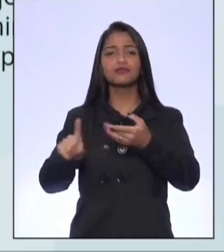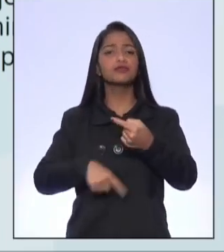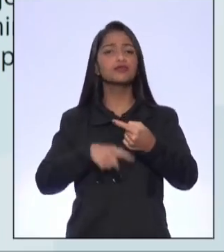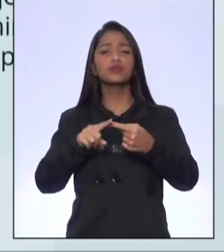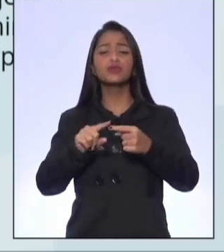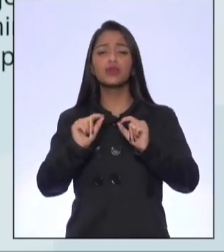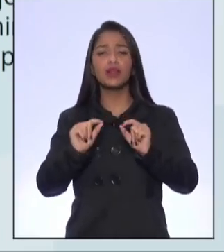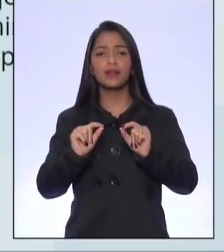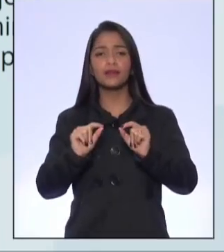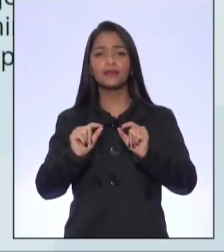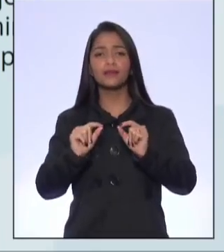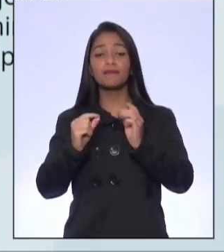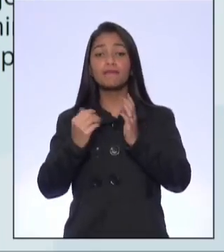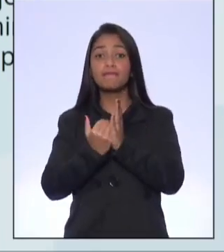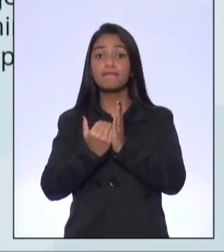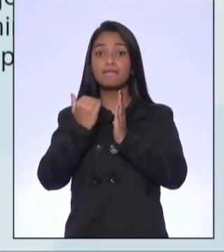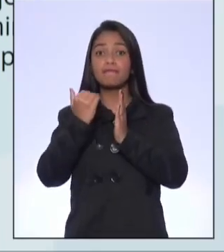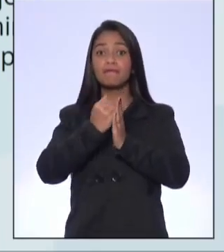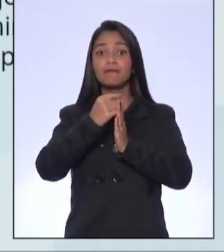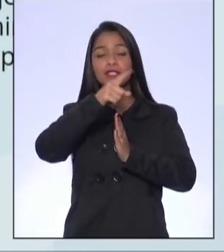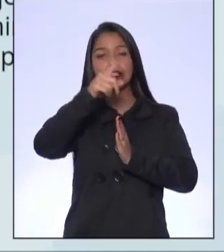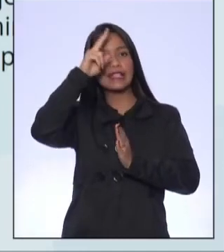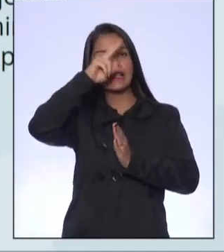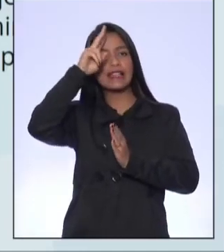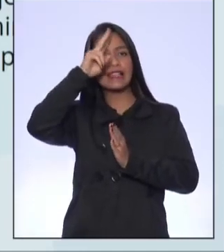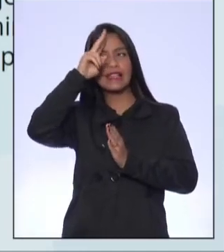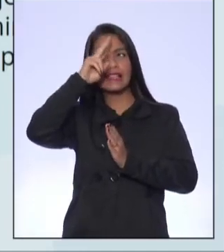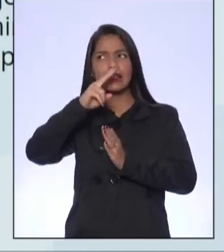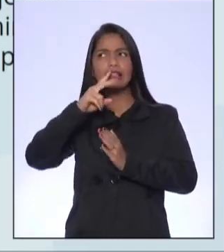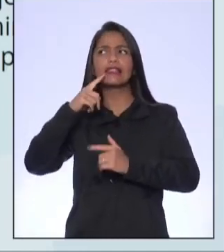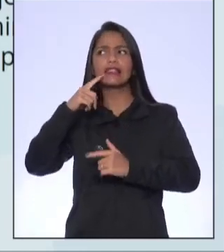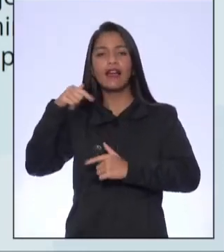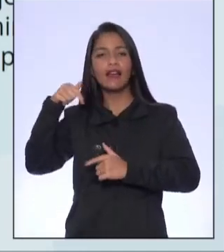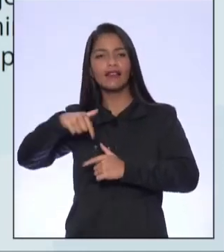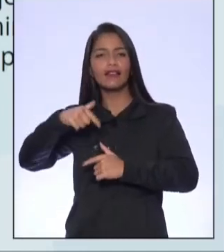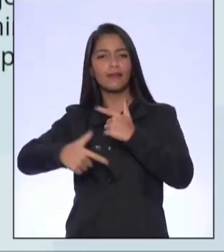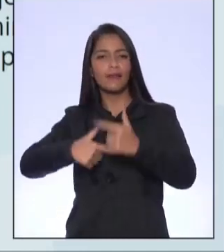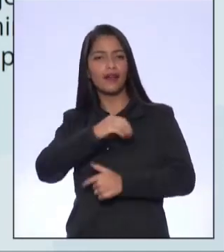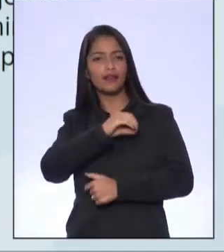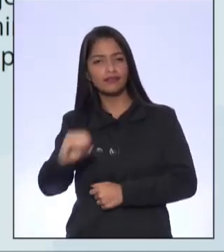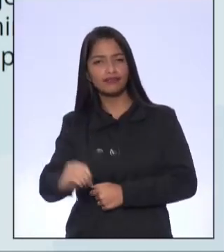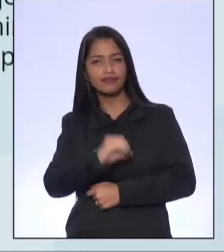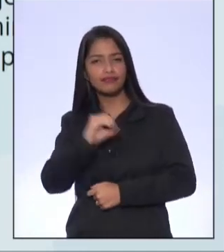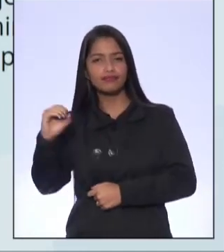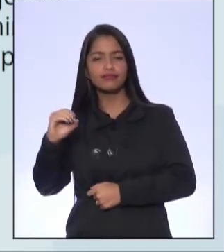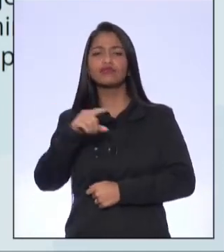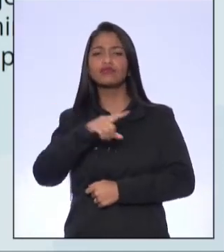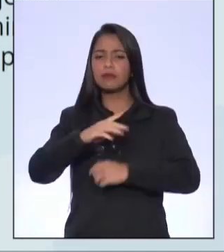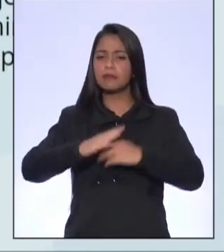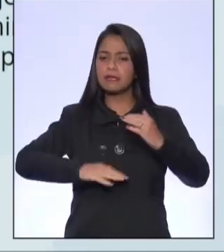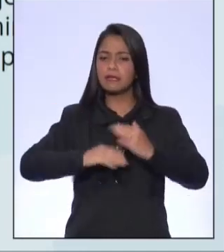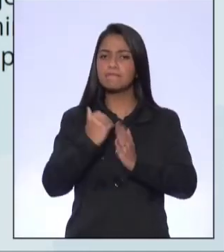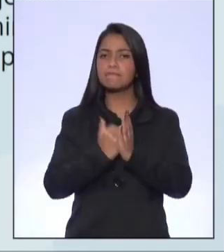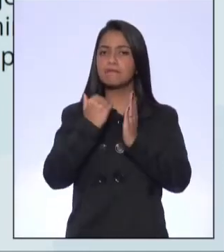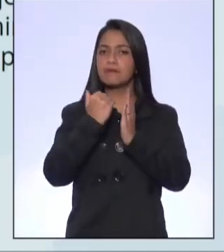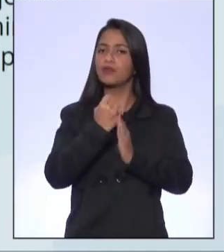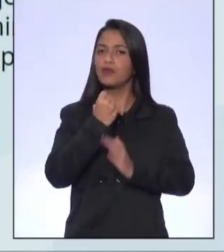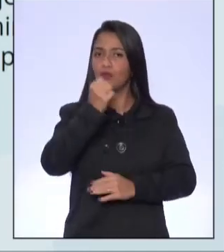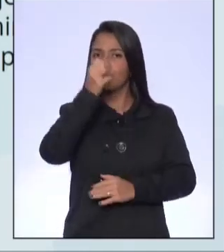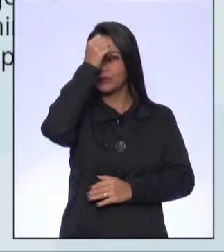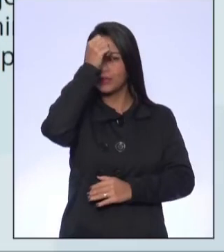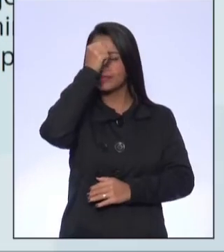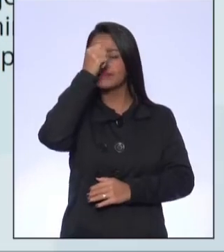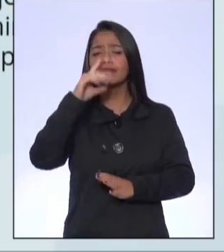de reforçar as habilidades essenciais de um trabalho do centro de mídias, né? Então, as questões serão objetivas, todas de